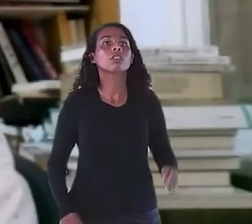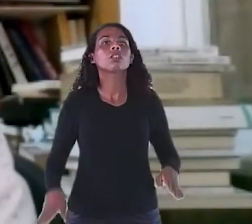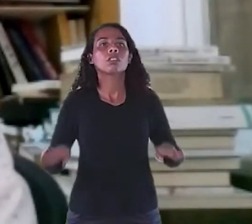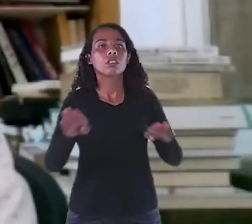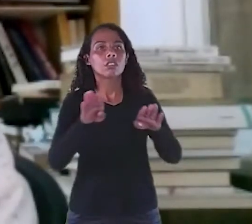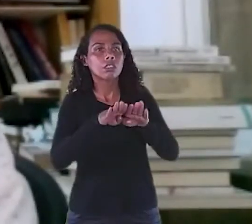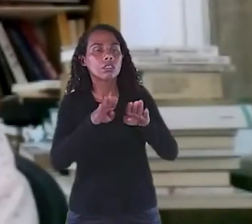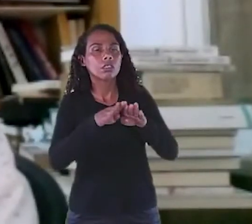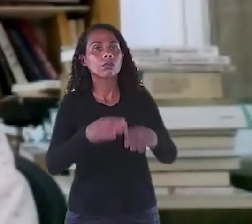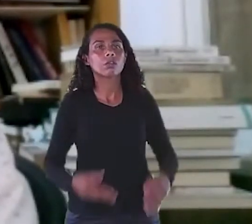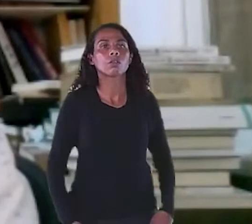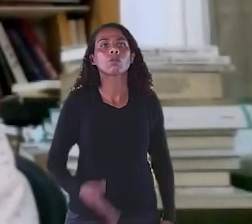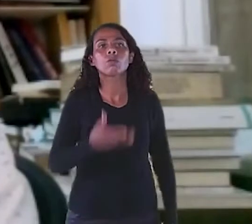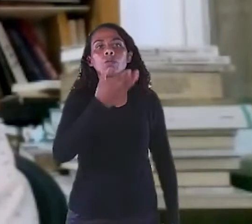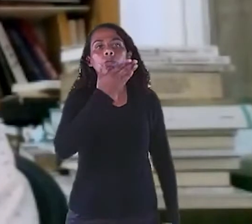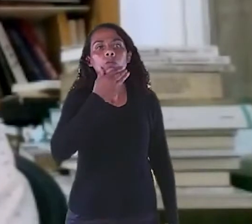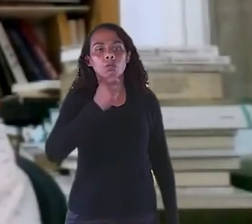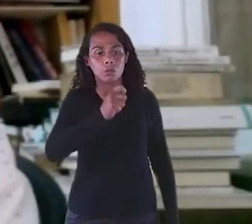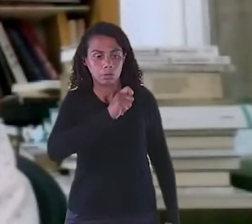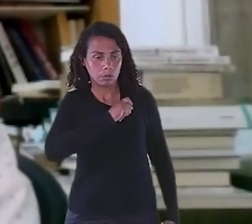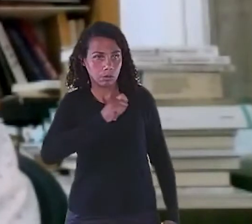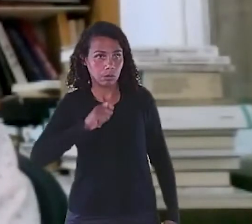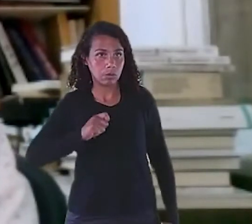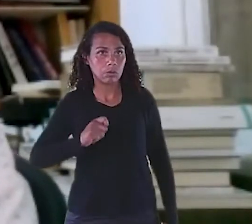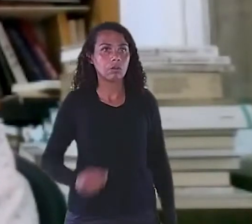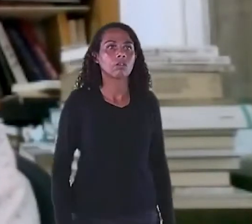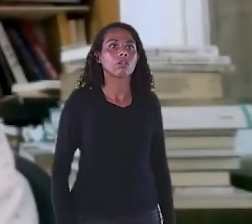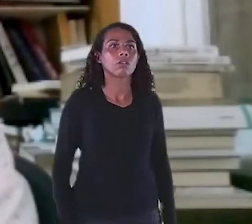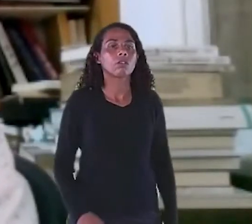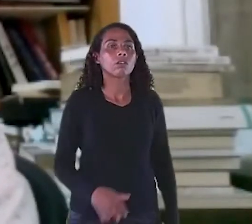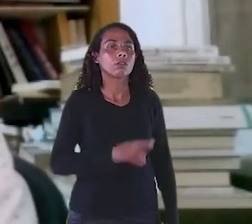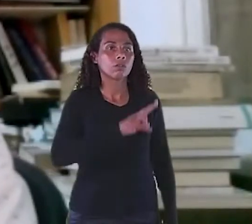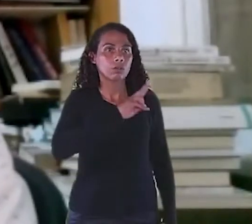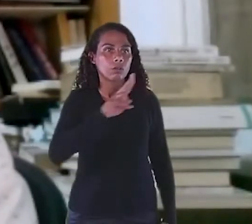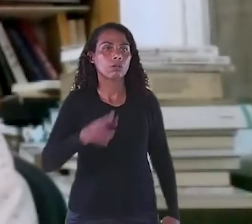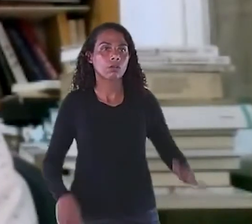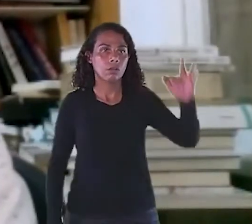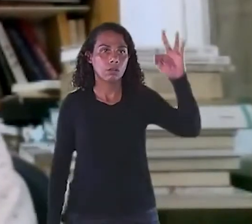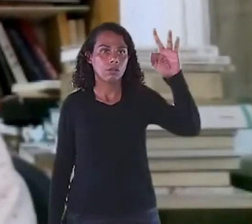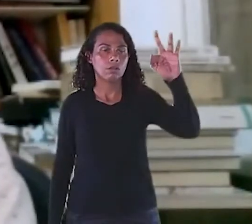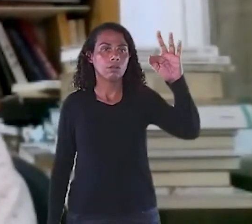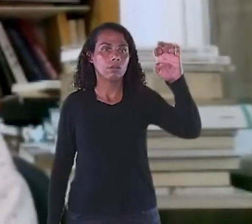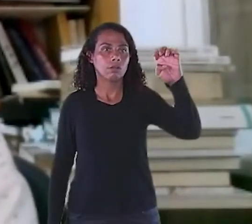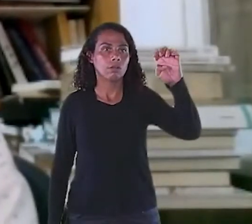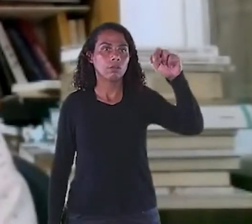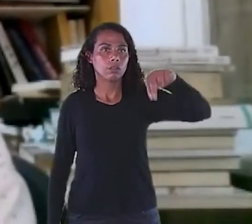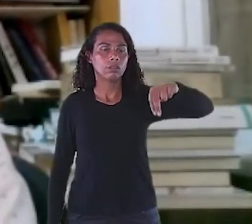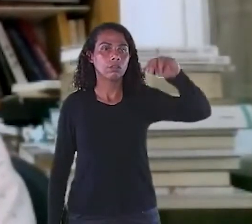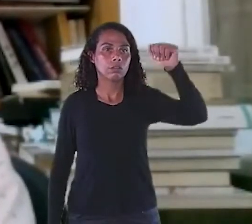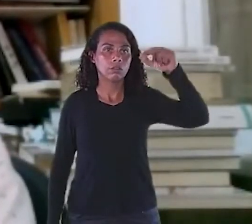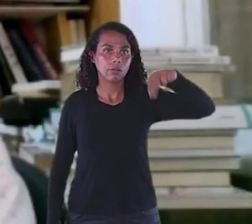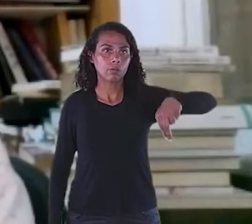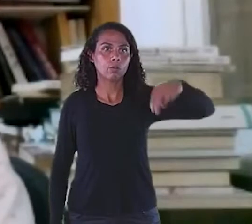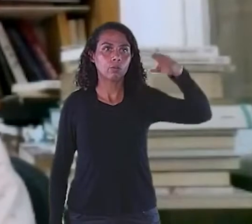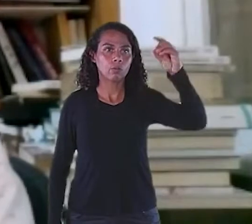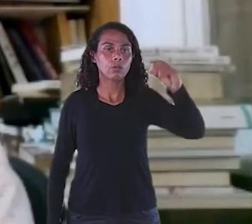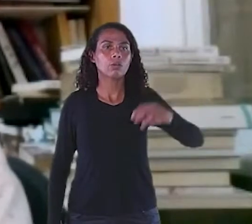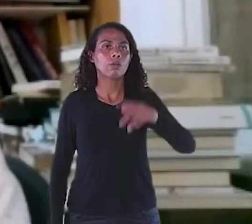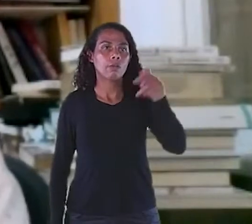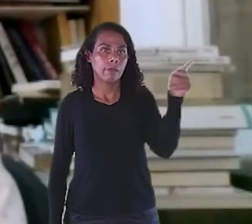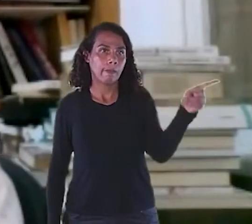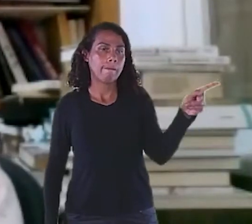uma outra coisa. Eu li uns negócios que ninguém lia na época. Miguel de Unamuno, sabe?